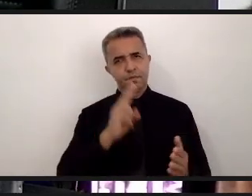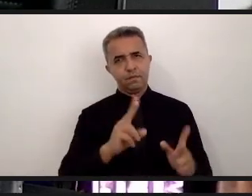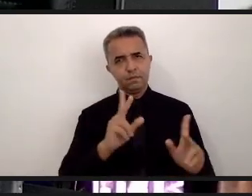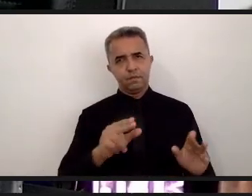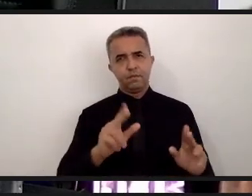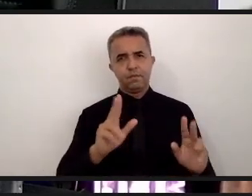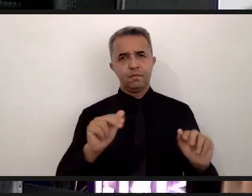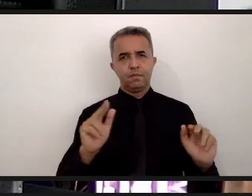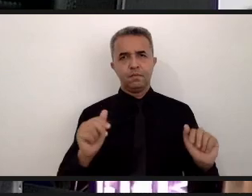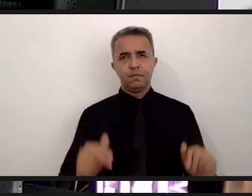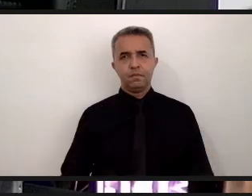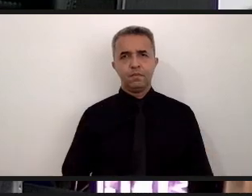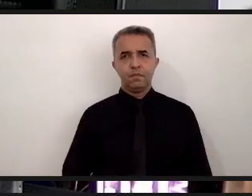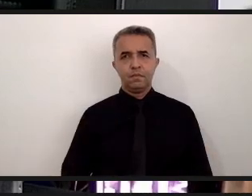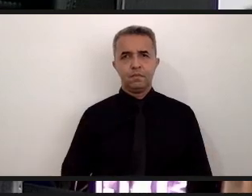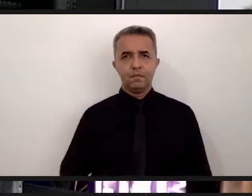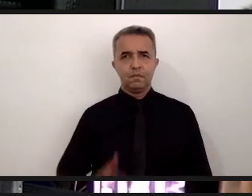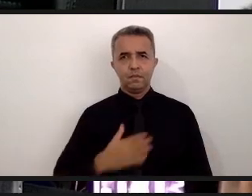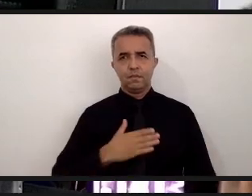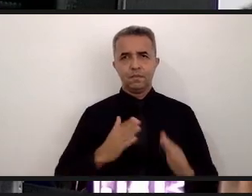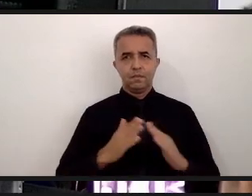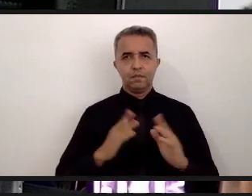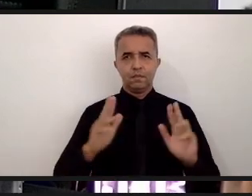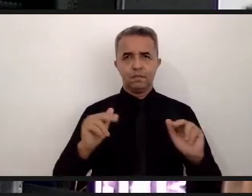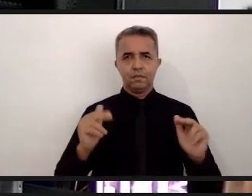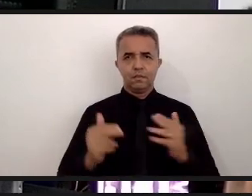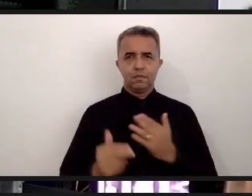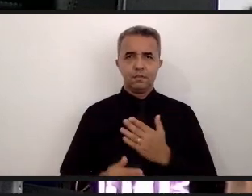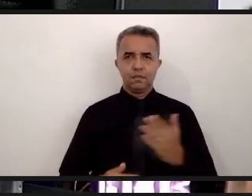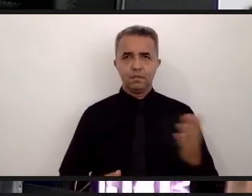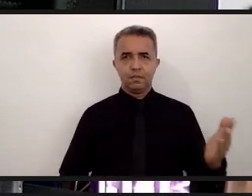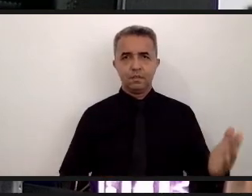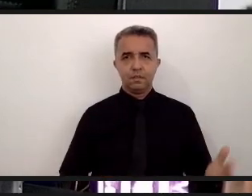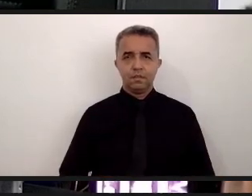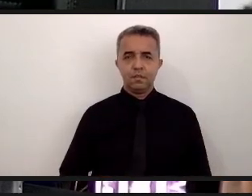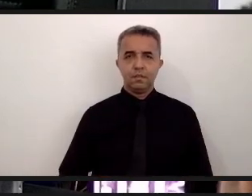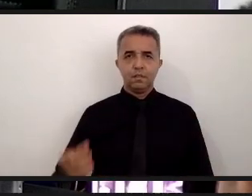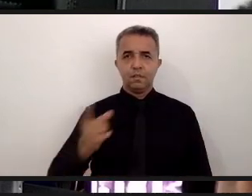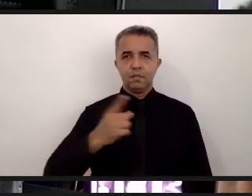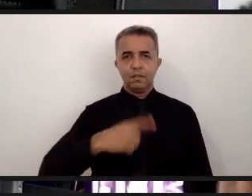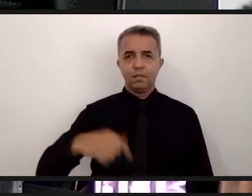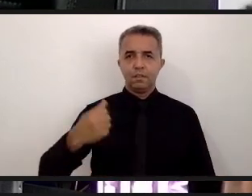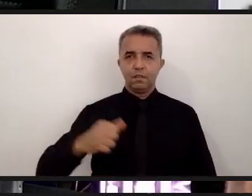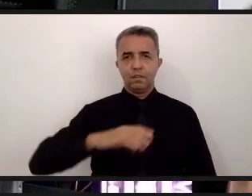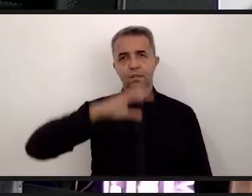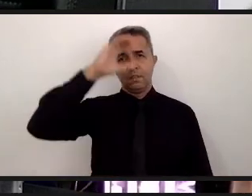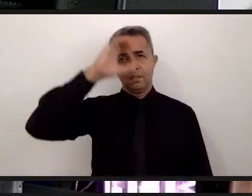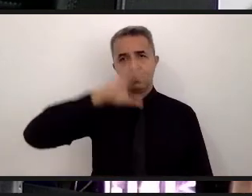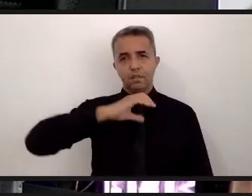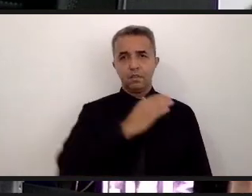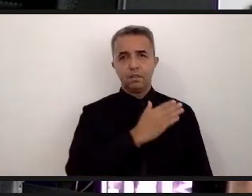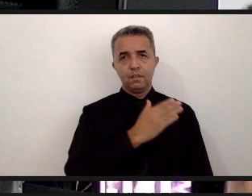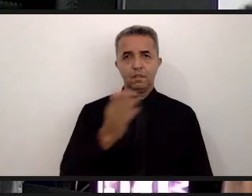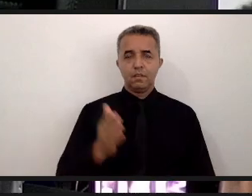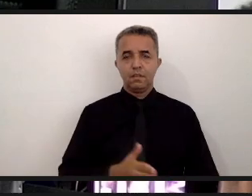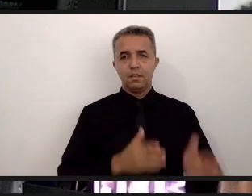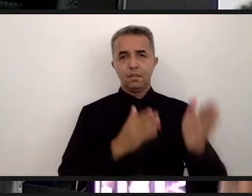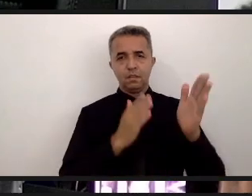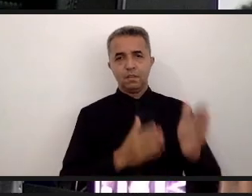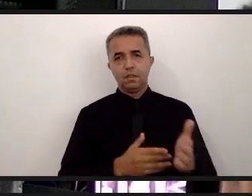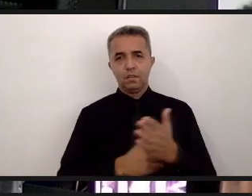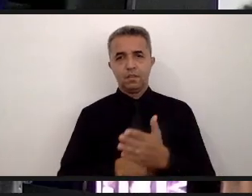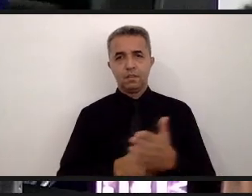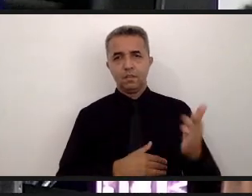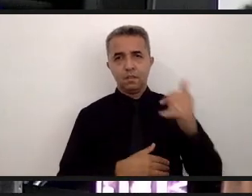Eu nunca vivenciei isso na minha casa. É triste. Então, a gente precisa de cidadãos que realmente se comprometam com vocês, mulheres.